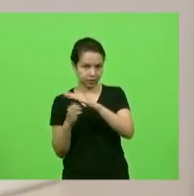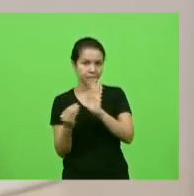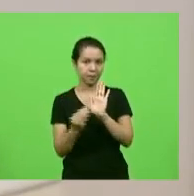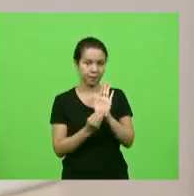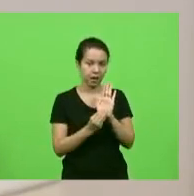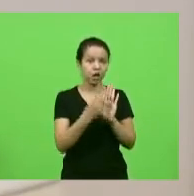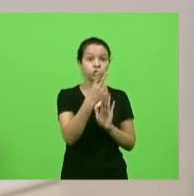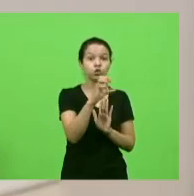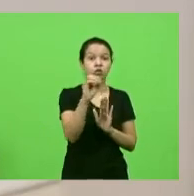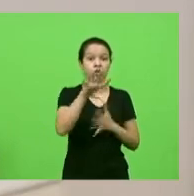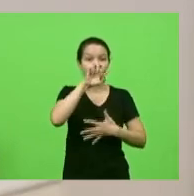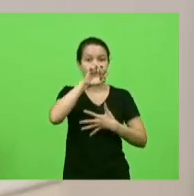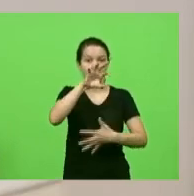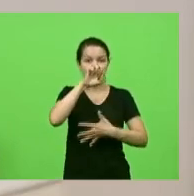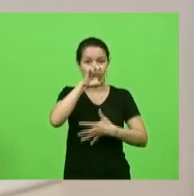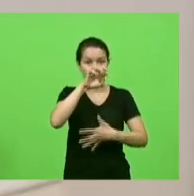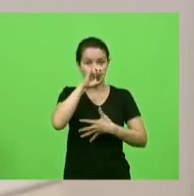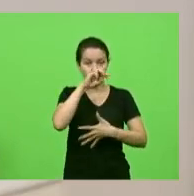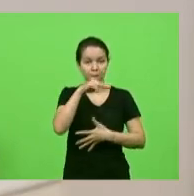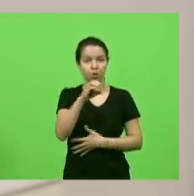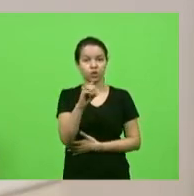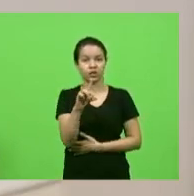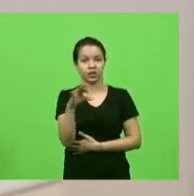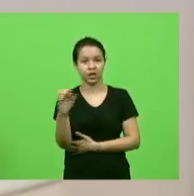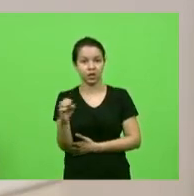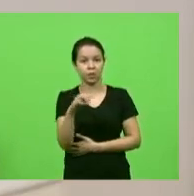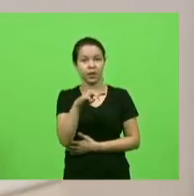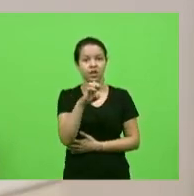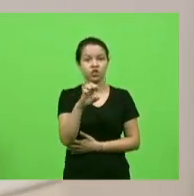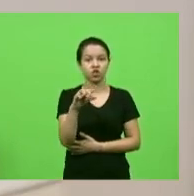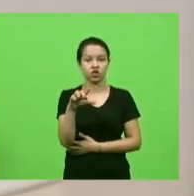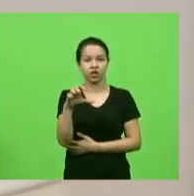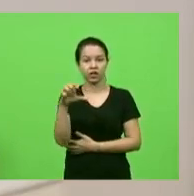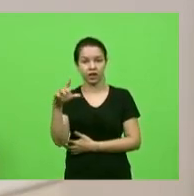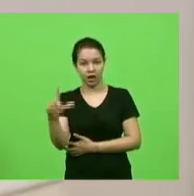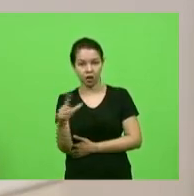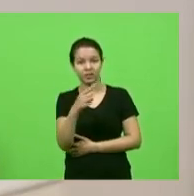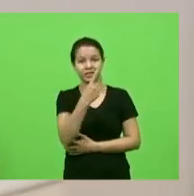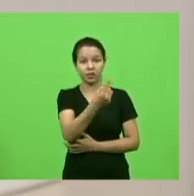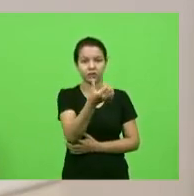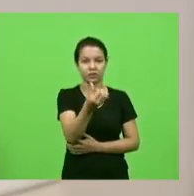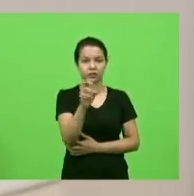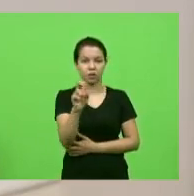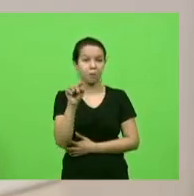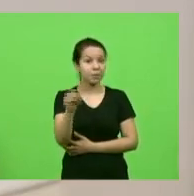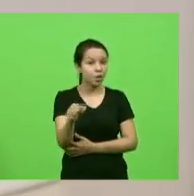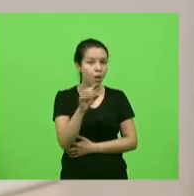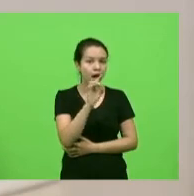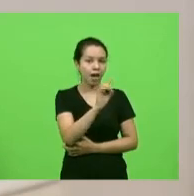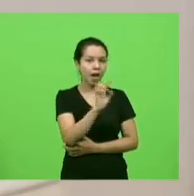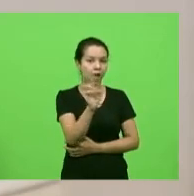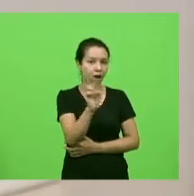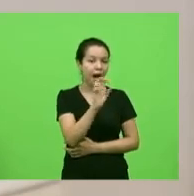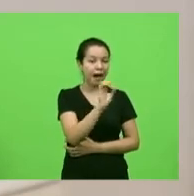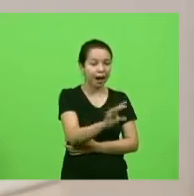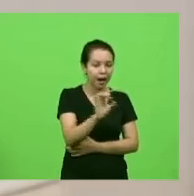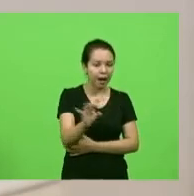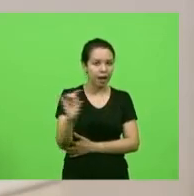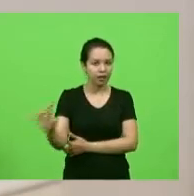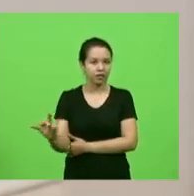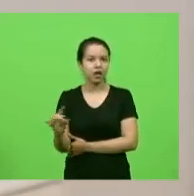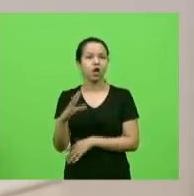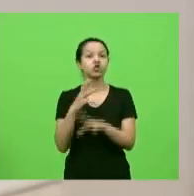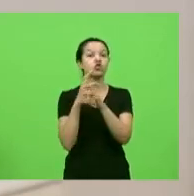Medical C35 da Cima por R$ 165 mil cada, atingindo o total de R$ 33